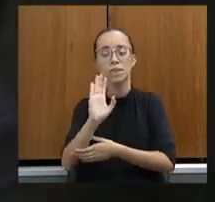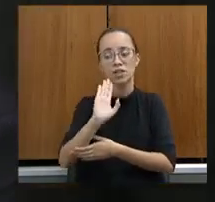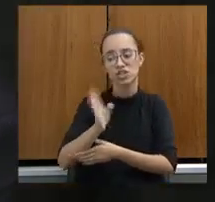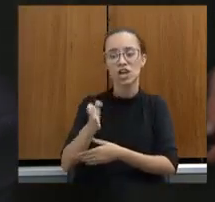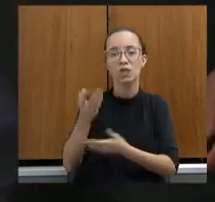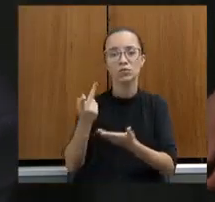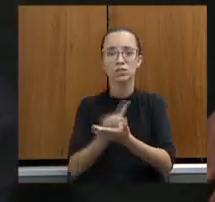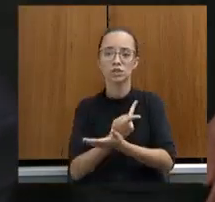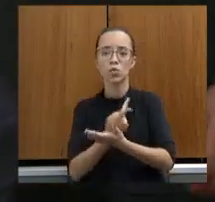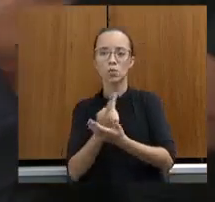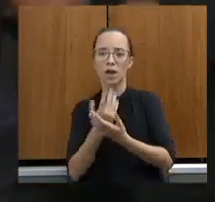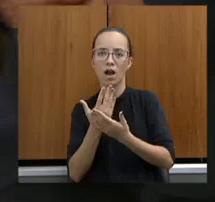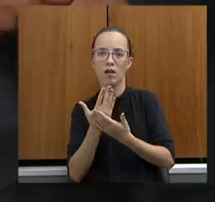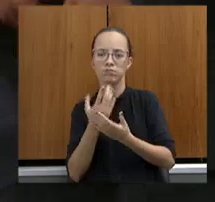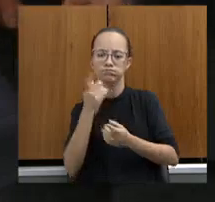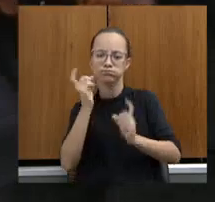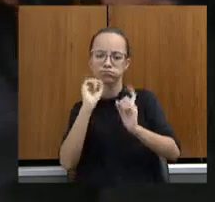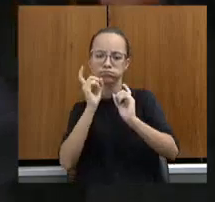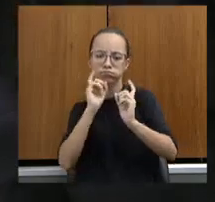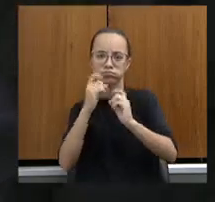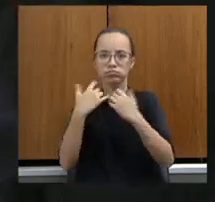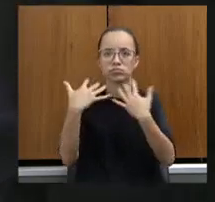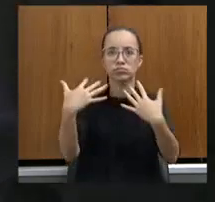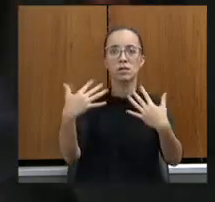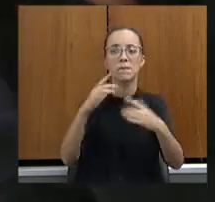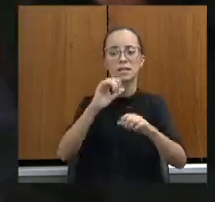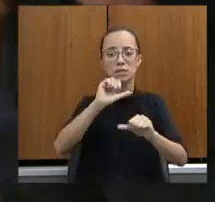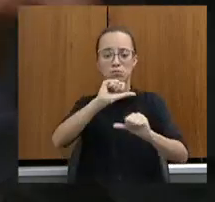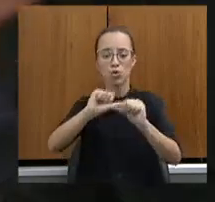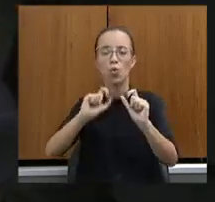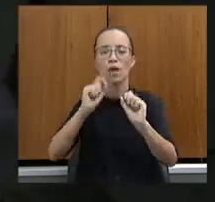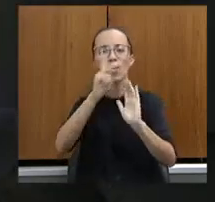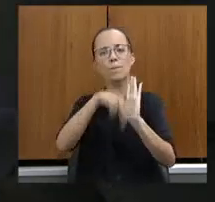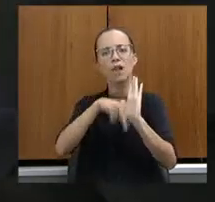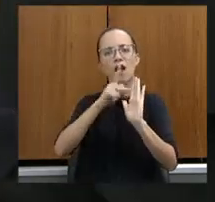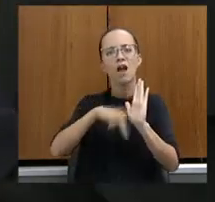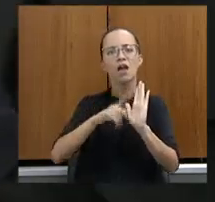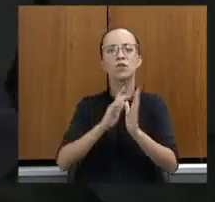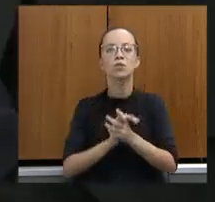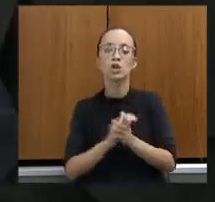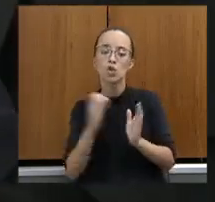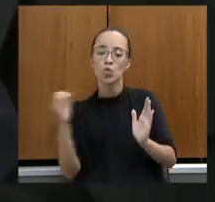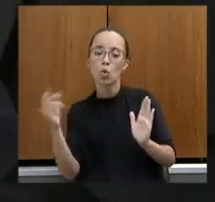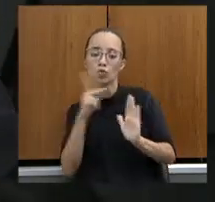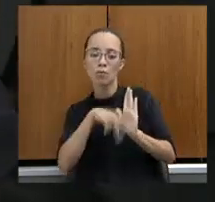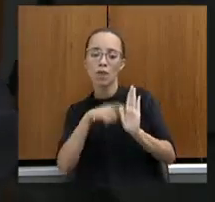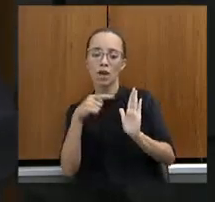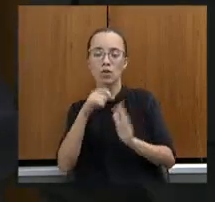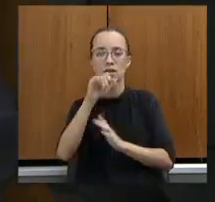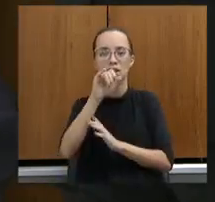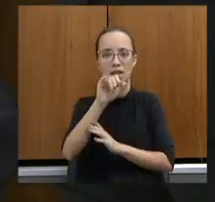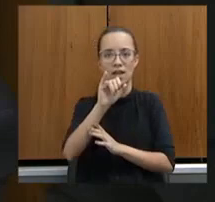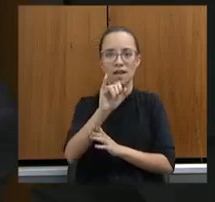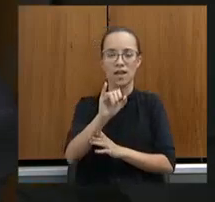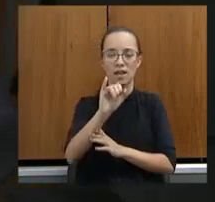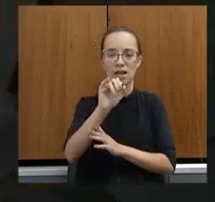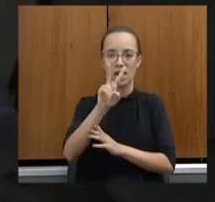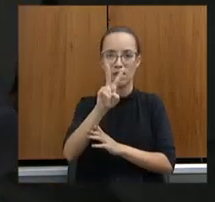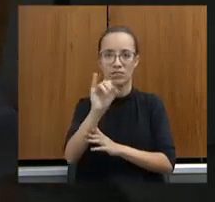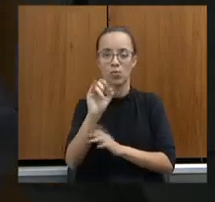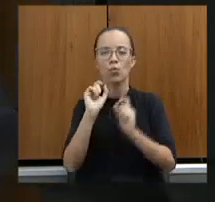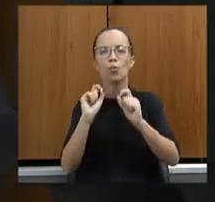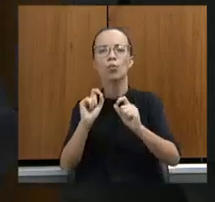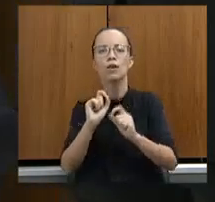só que depois da audiência públicas mudar o plano de negócio todo e o que é que tá no novo plano de negócio da vli abandonar